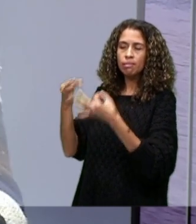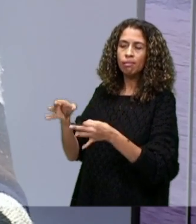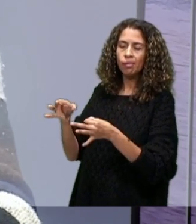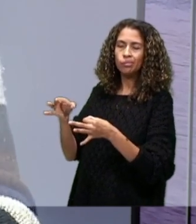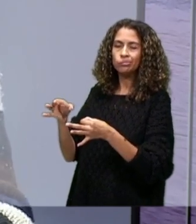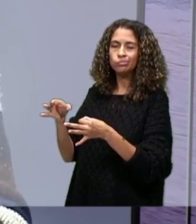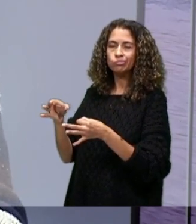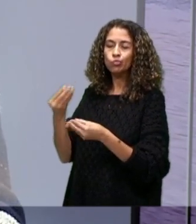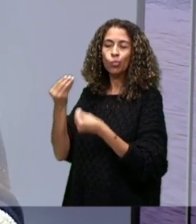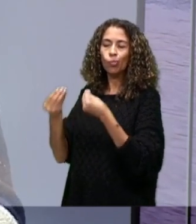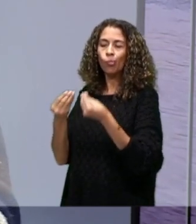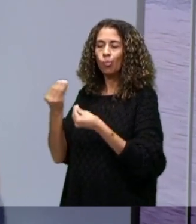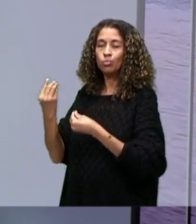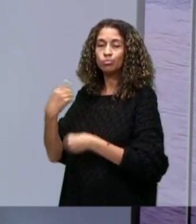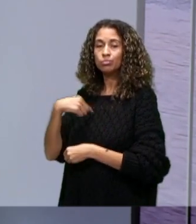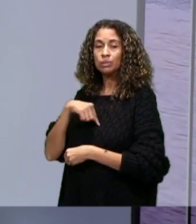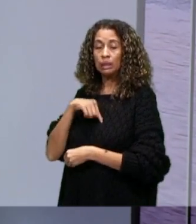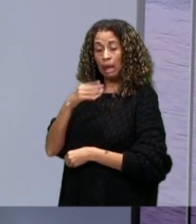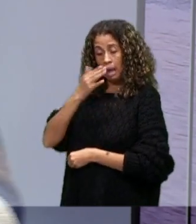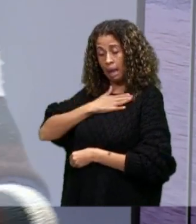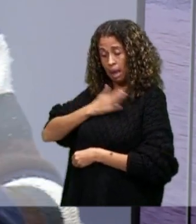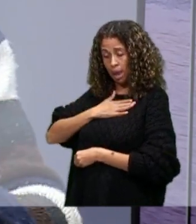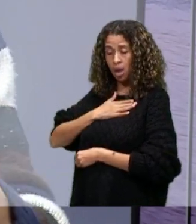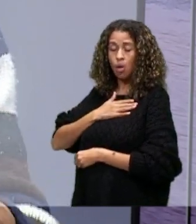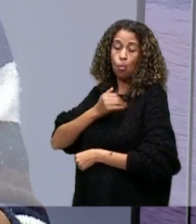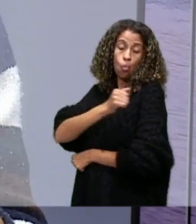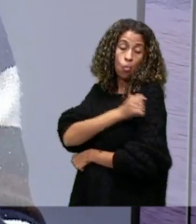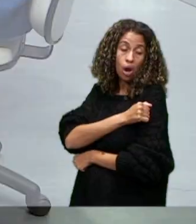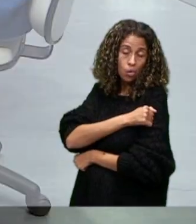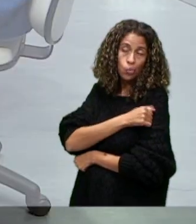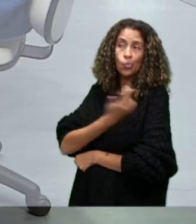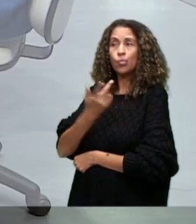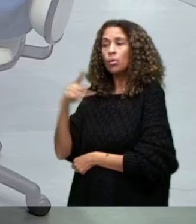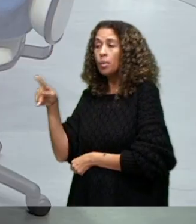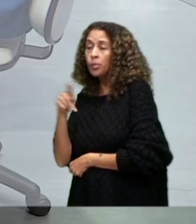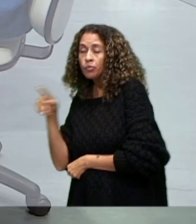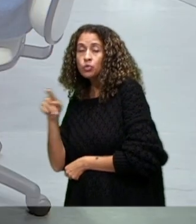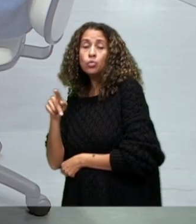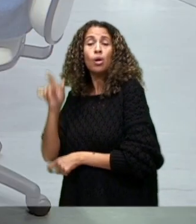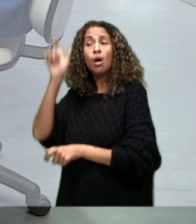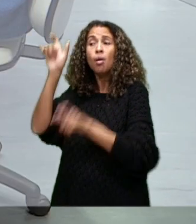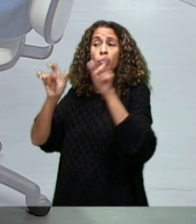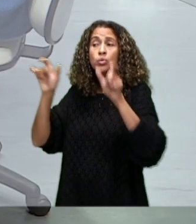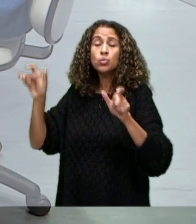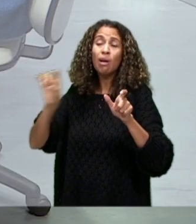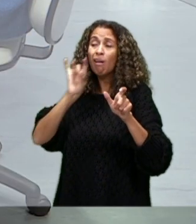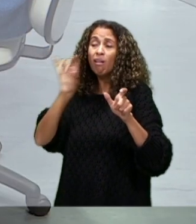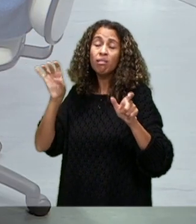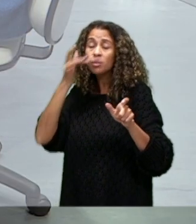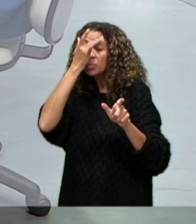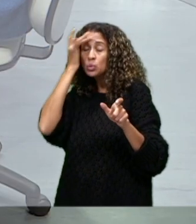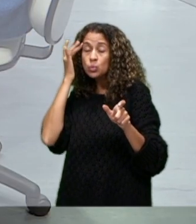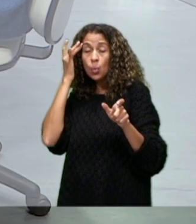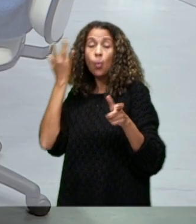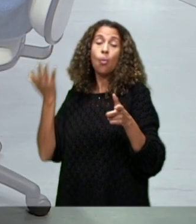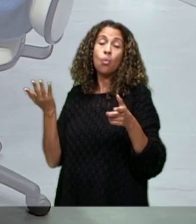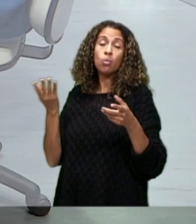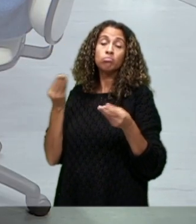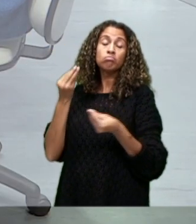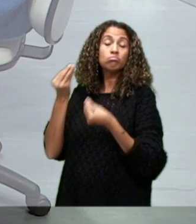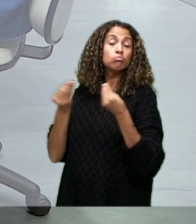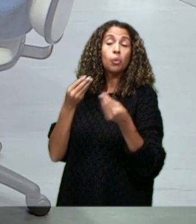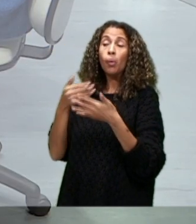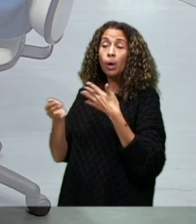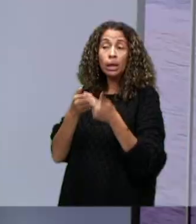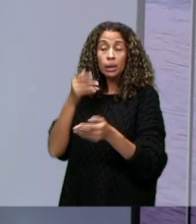que nós, né? O Arthur, um estudante, ou a própria professora Laura, ou uma médica, um motorista, seja